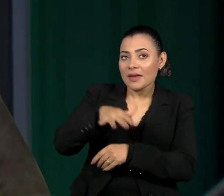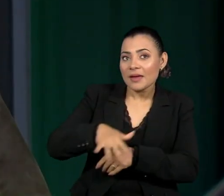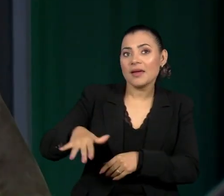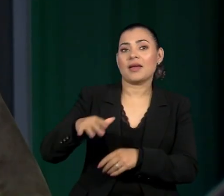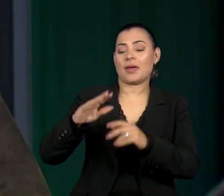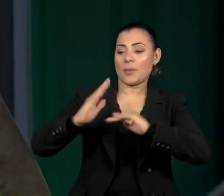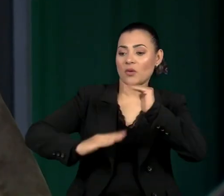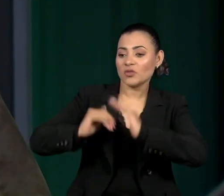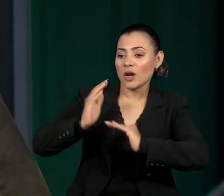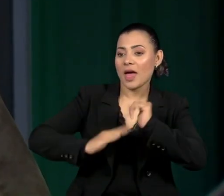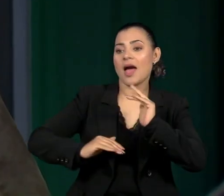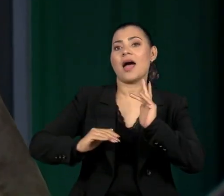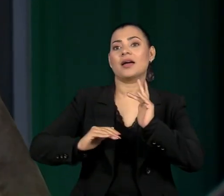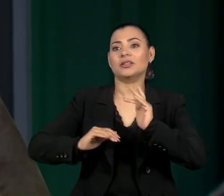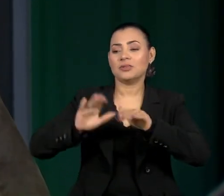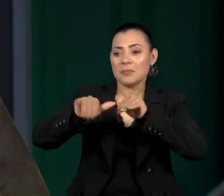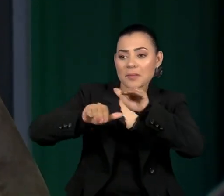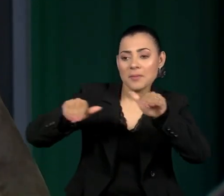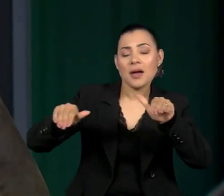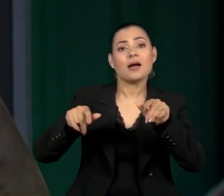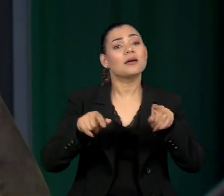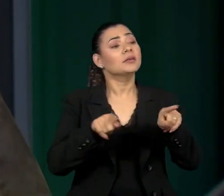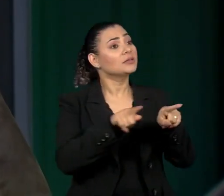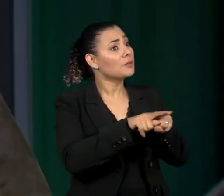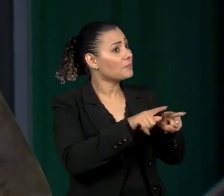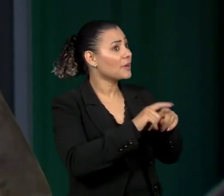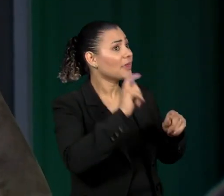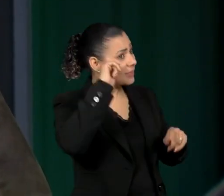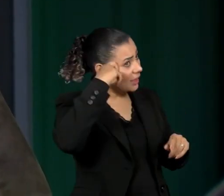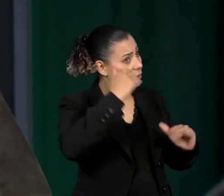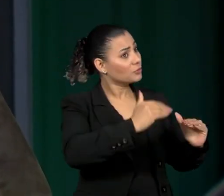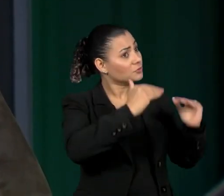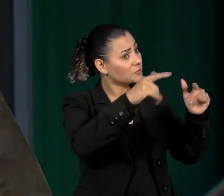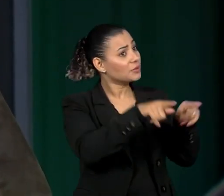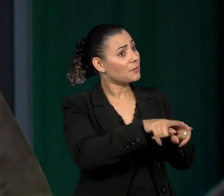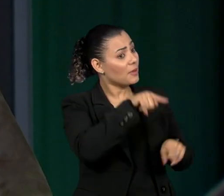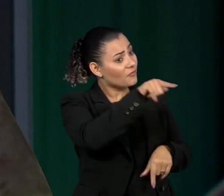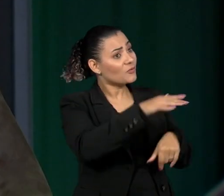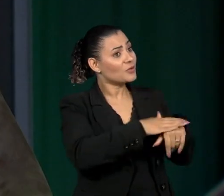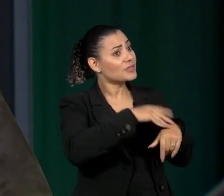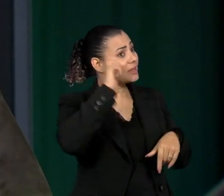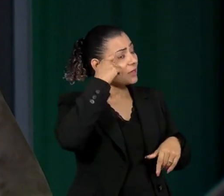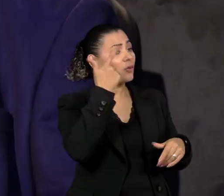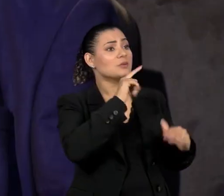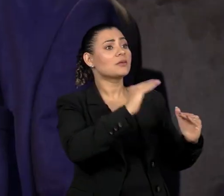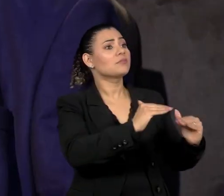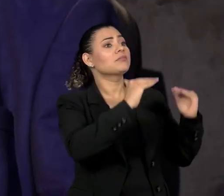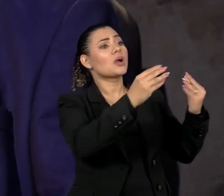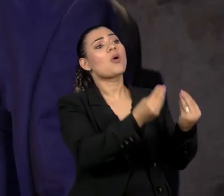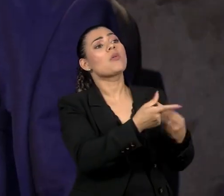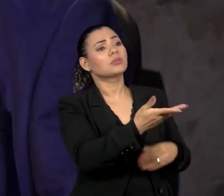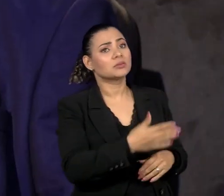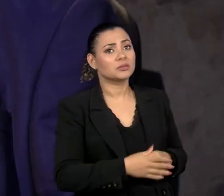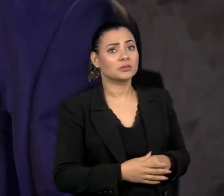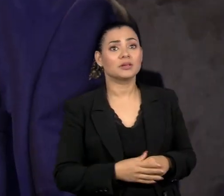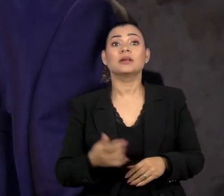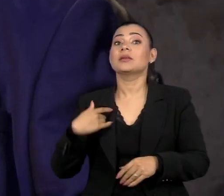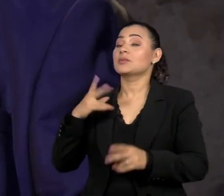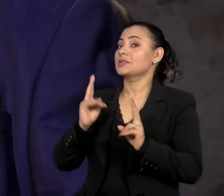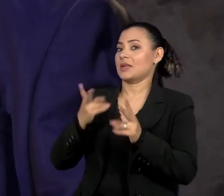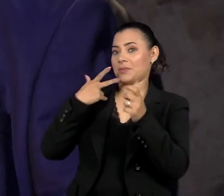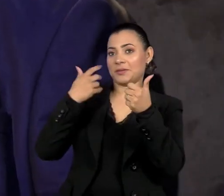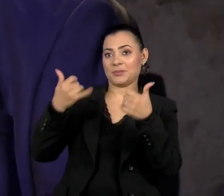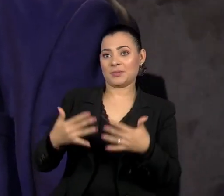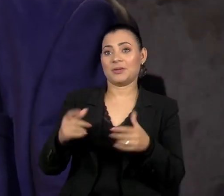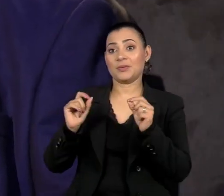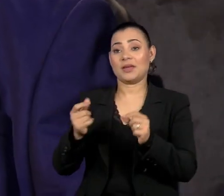não é tradicional ver negros nesse topo, e você está no topo. Como é que você chegou no topo? Eu sempre digo que primeiro